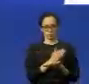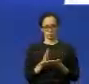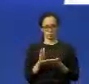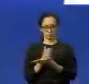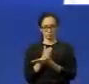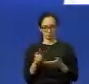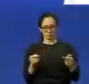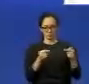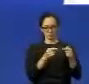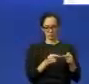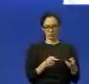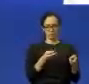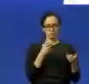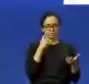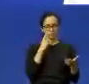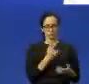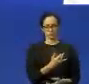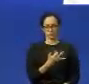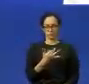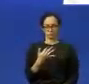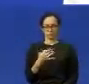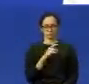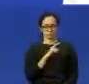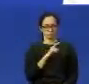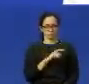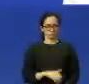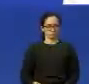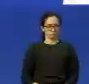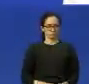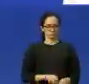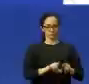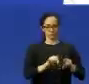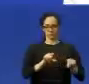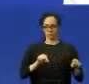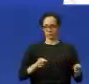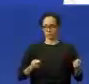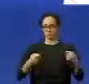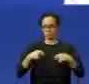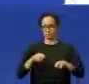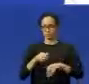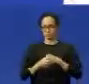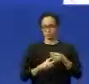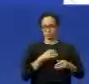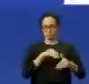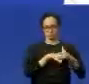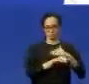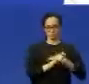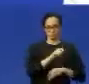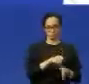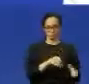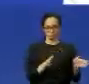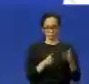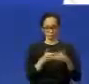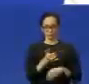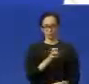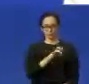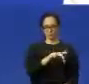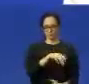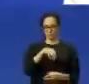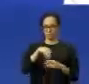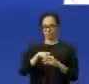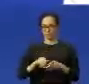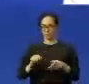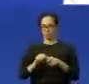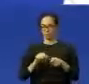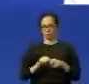de paralelepípedo, né? O casal precisa escolher a caixa no qual o objeto caiba de modo que sobre o menor espaço livre no seu interior,